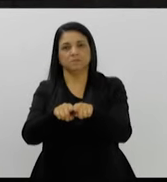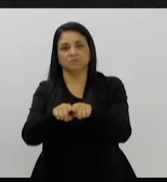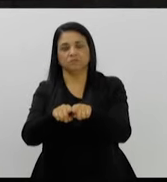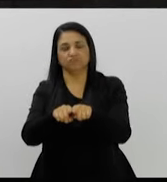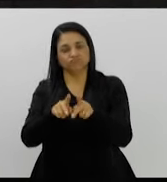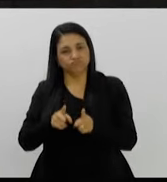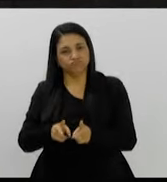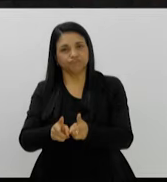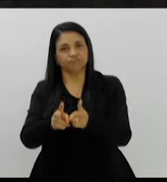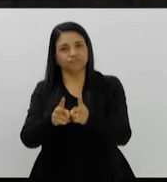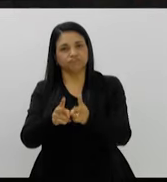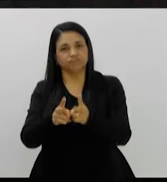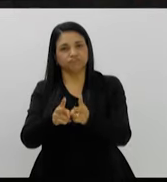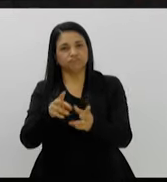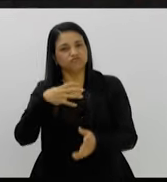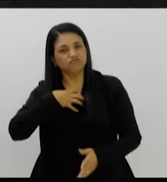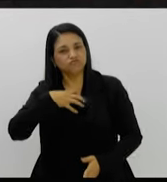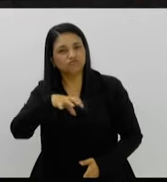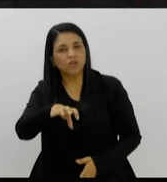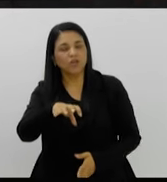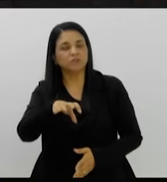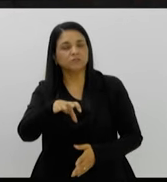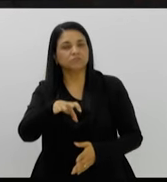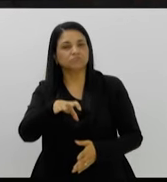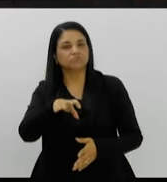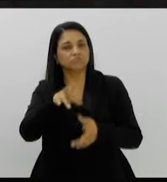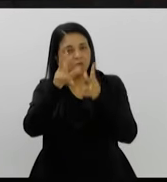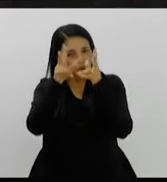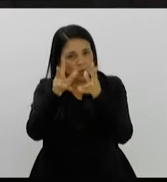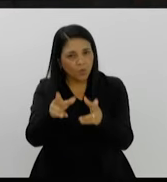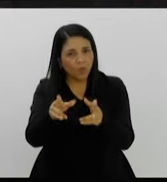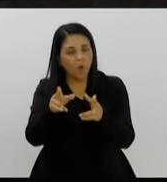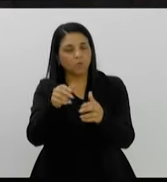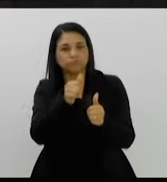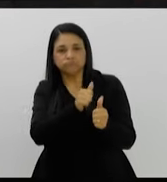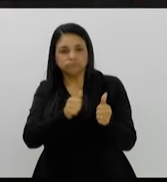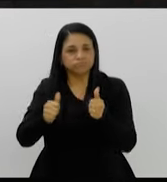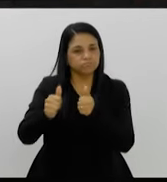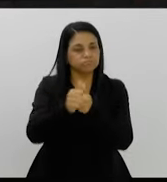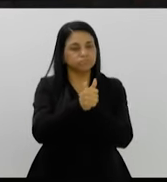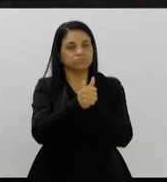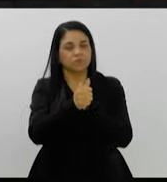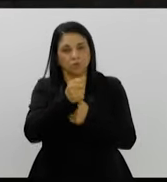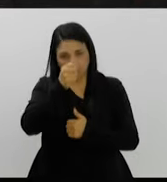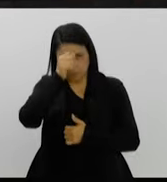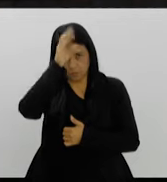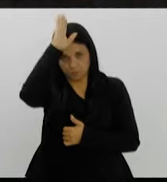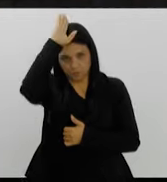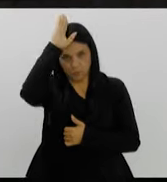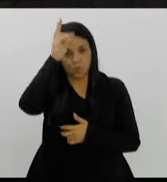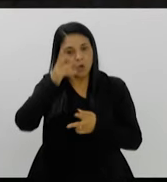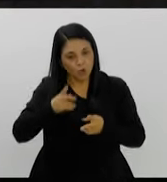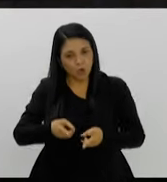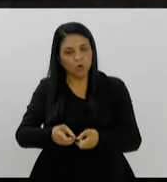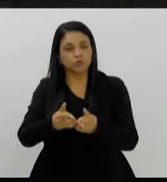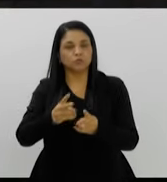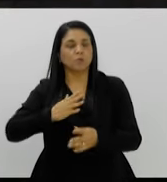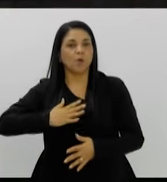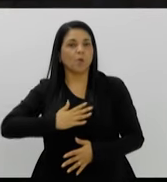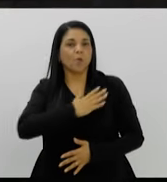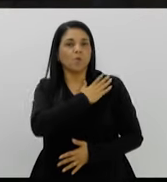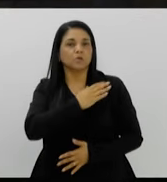do mesmo jeito que ele estava à frente do comando geral do bombeiro e hoje continua-se Coronel de